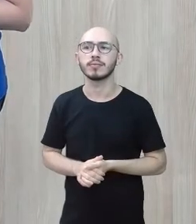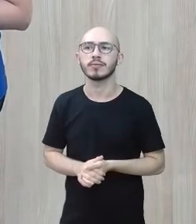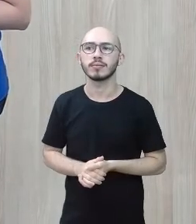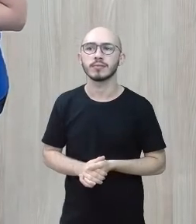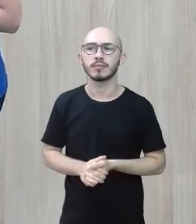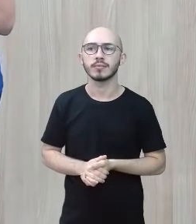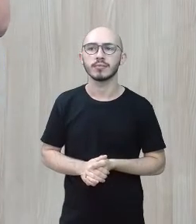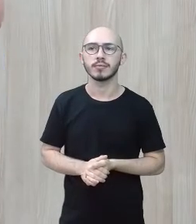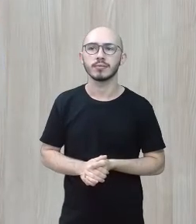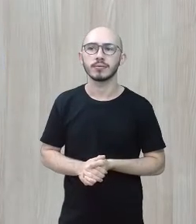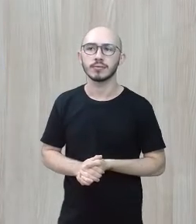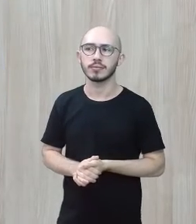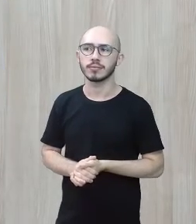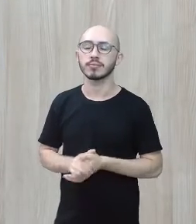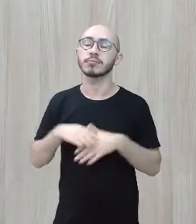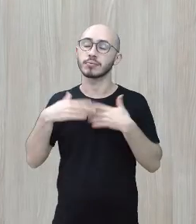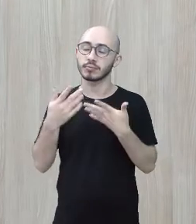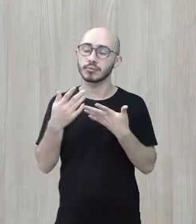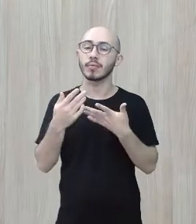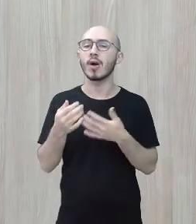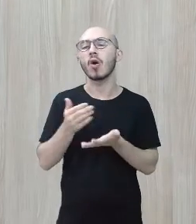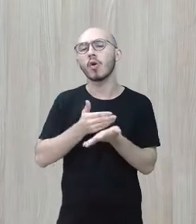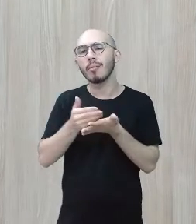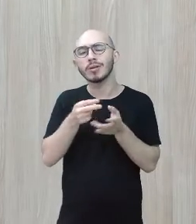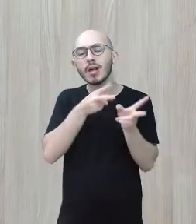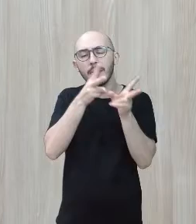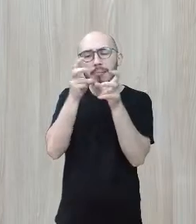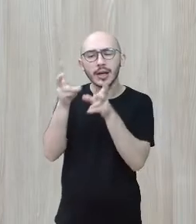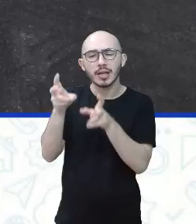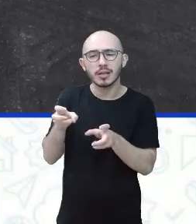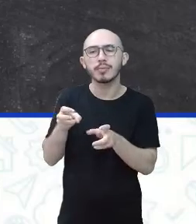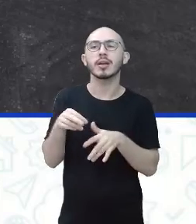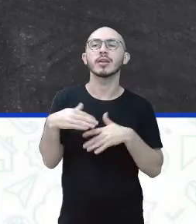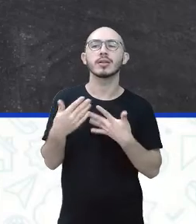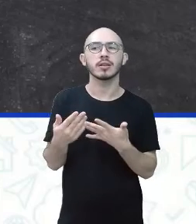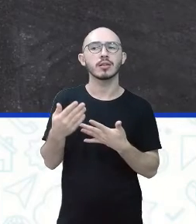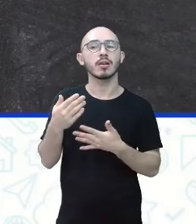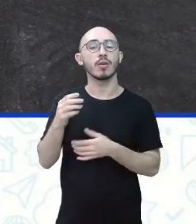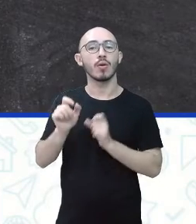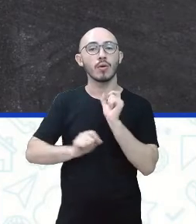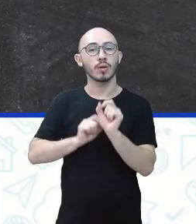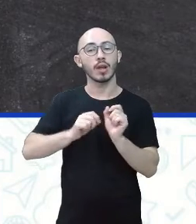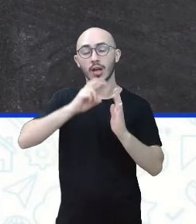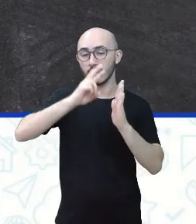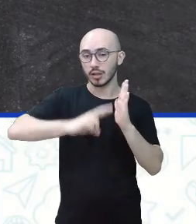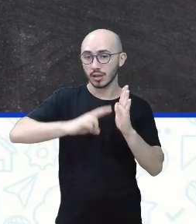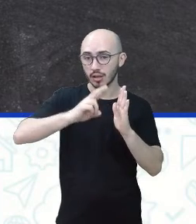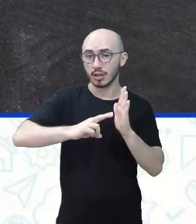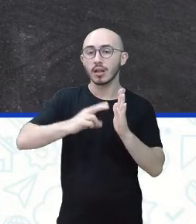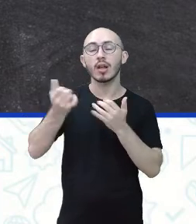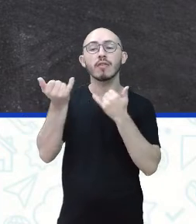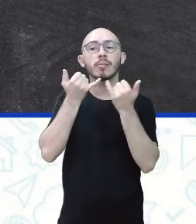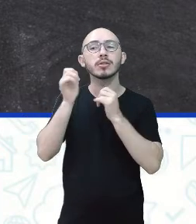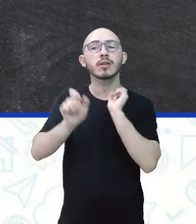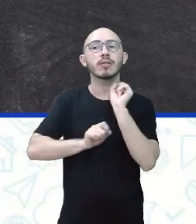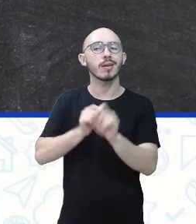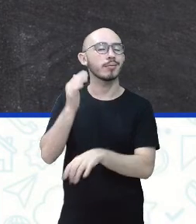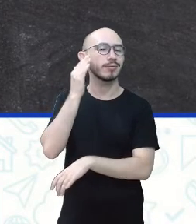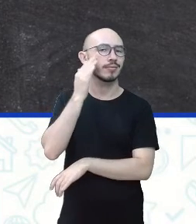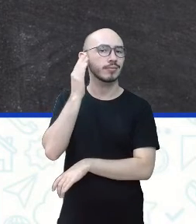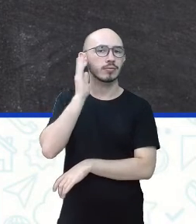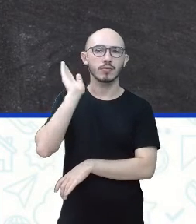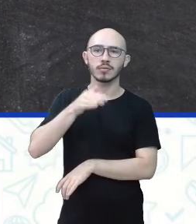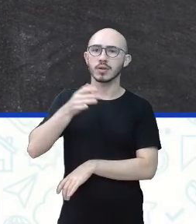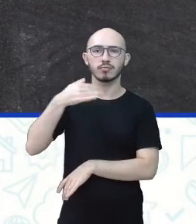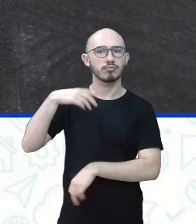essa quantidade, tá certo? Então, quando a gente começa a observar essa relação, a nossa leitura da informação fica quase que